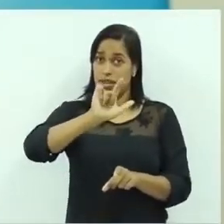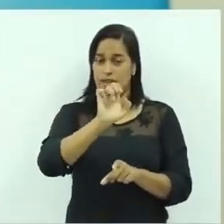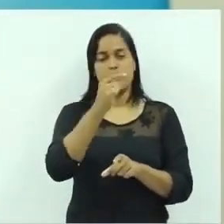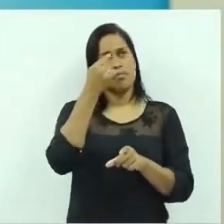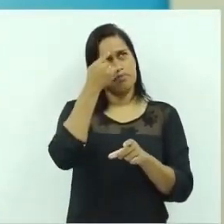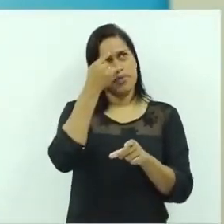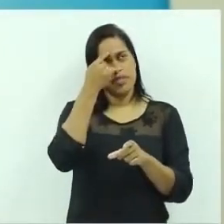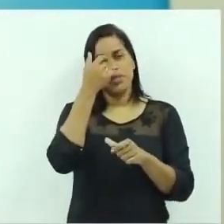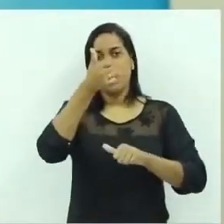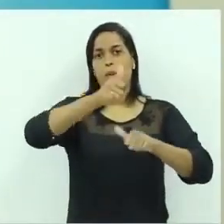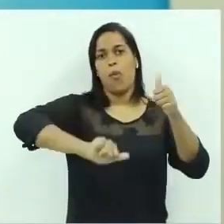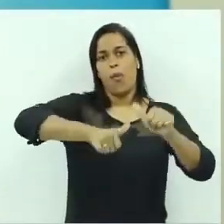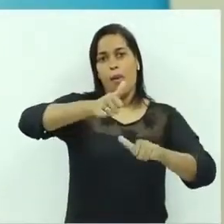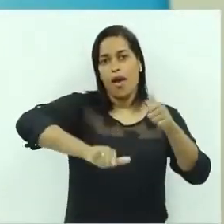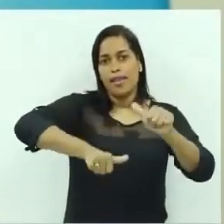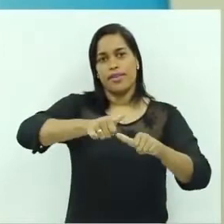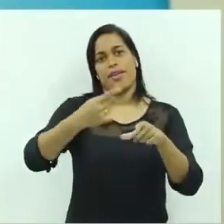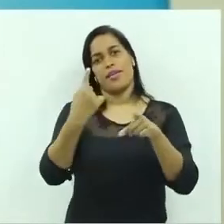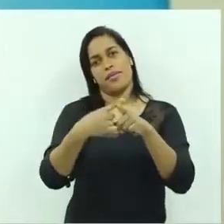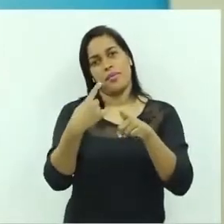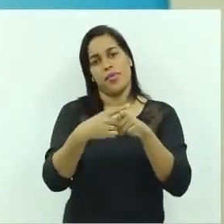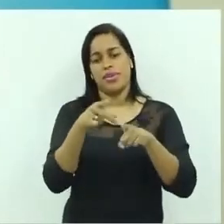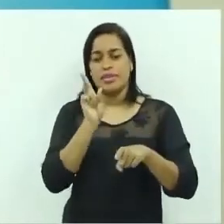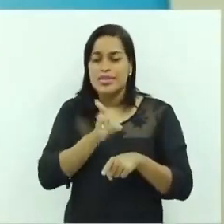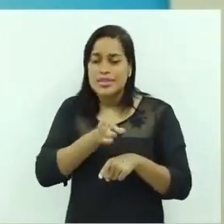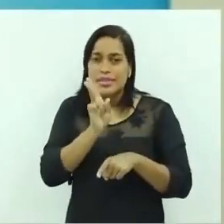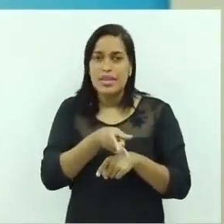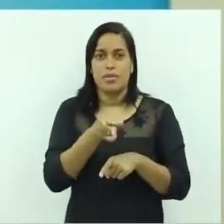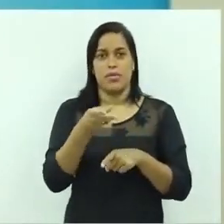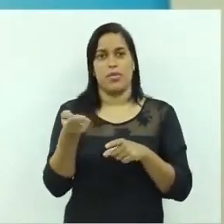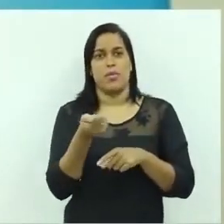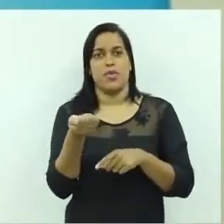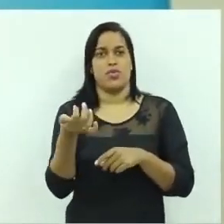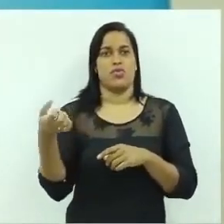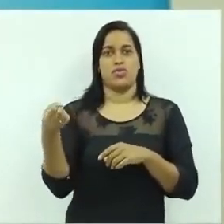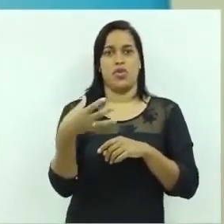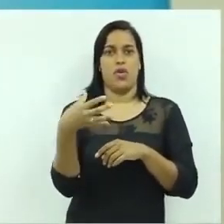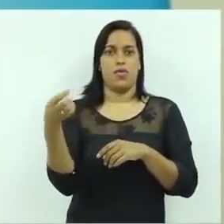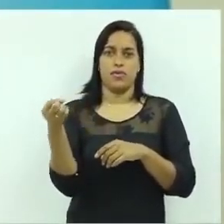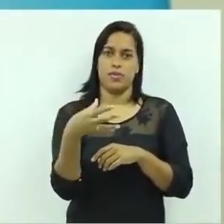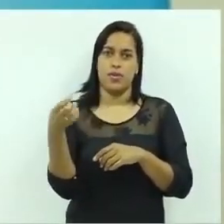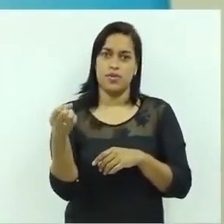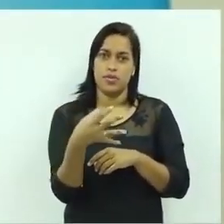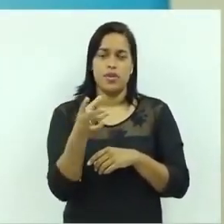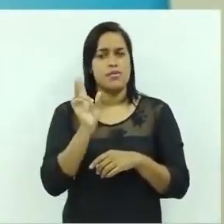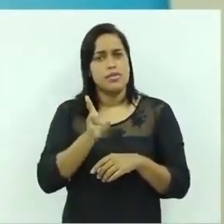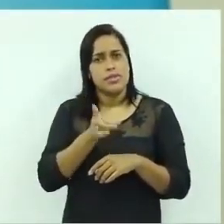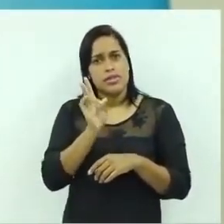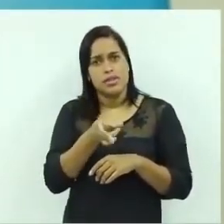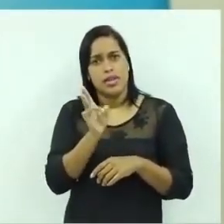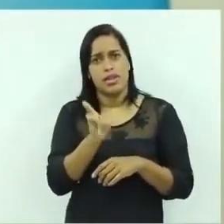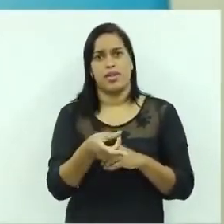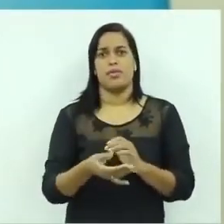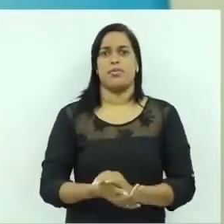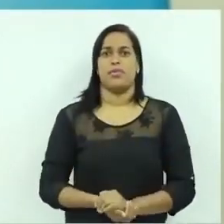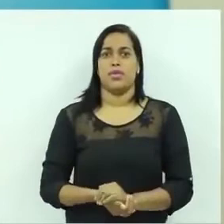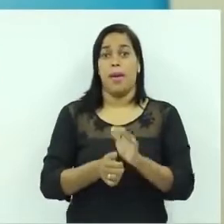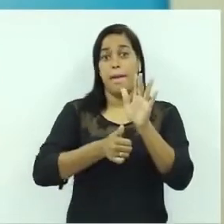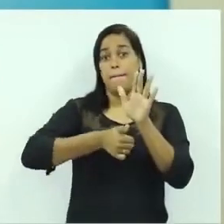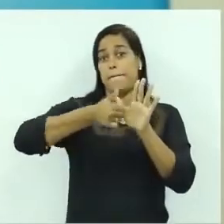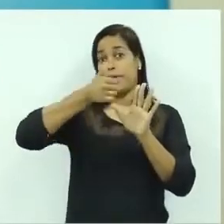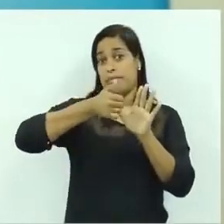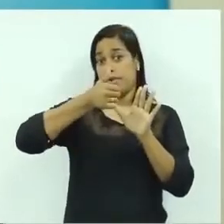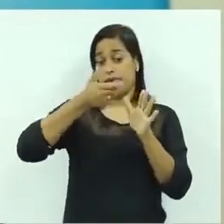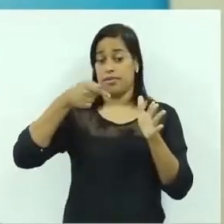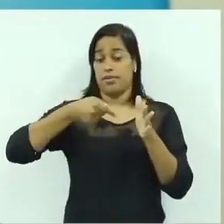qualidade em todos os sentidos. E por que sempre ter produtos novos? Por que sempre ter produtos novos? Aí eu remeto lá a primeira